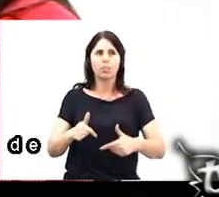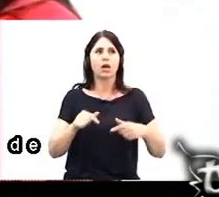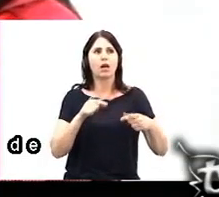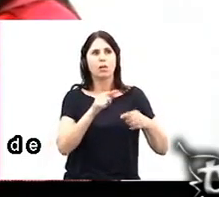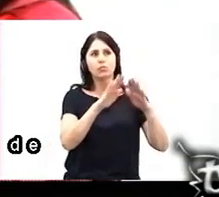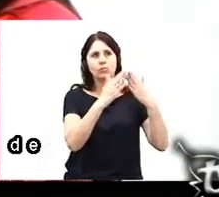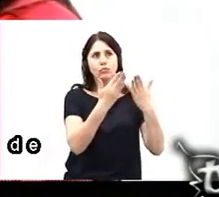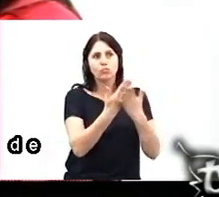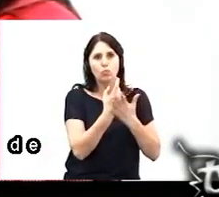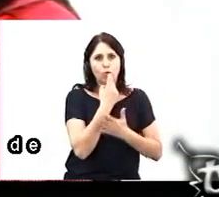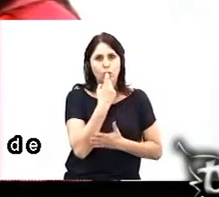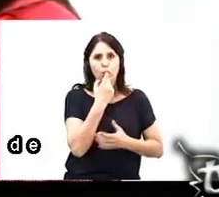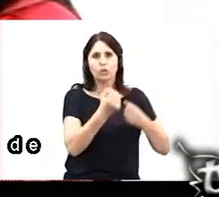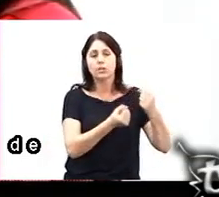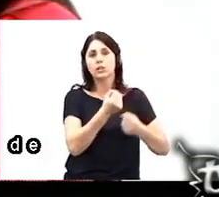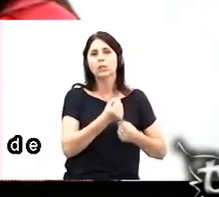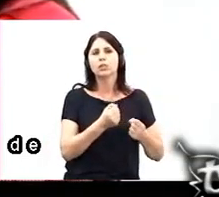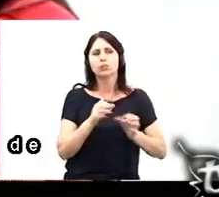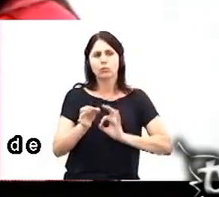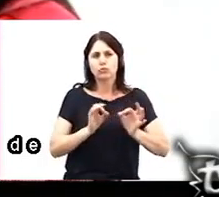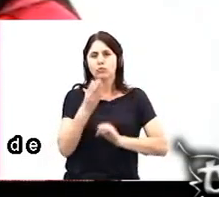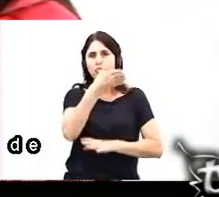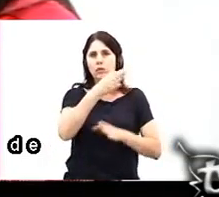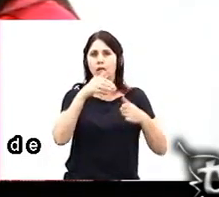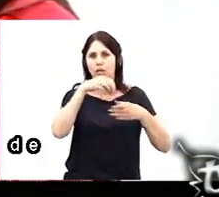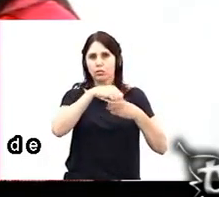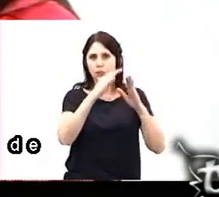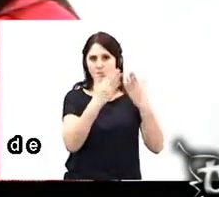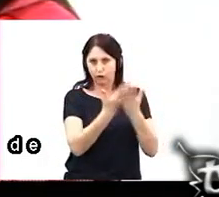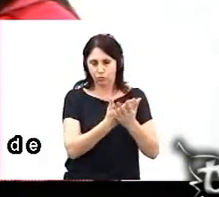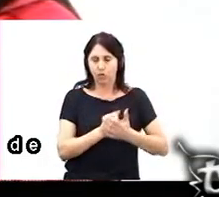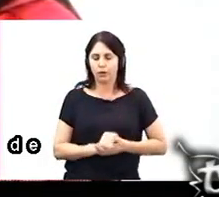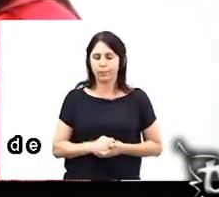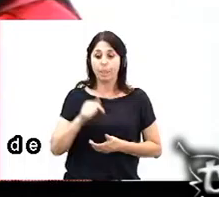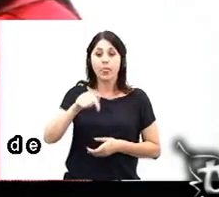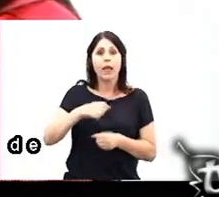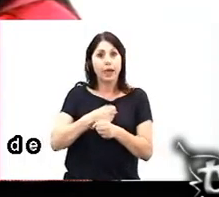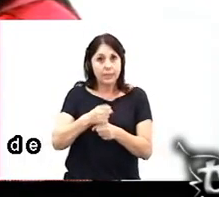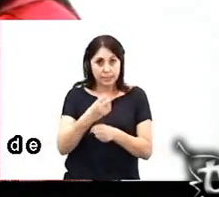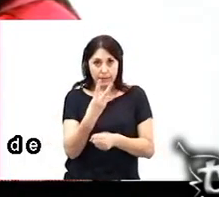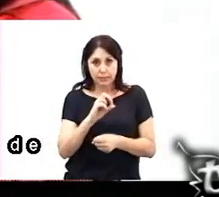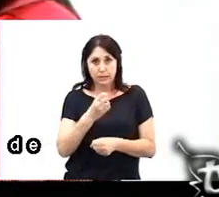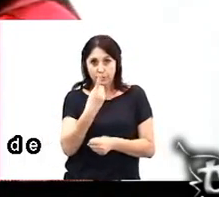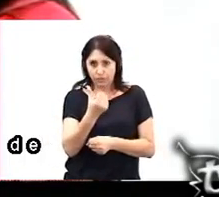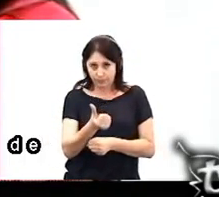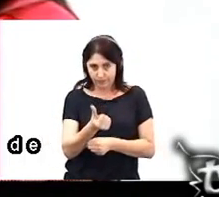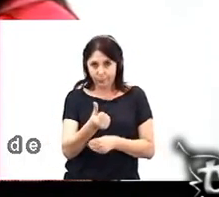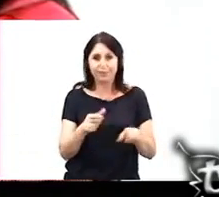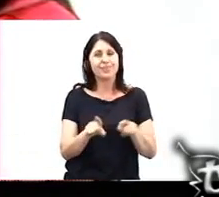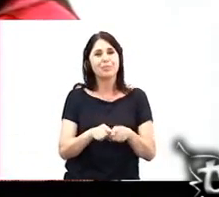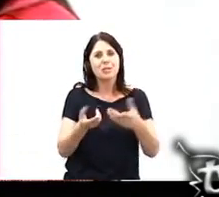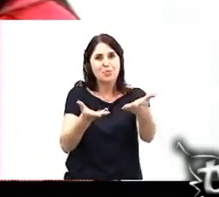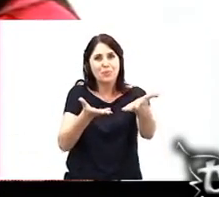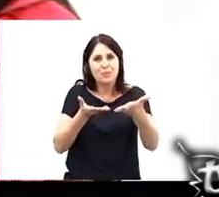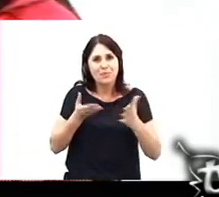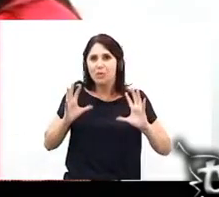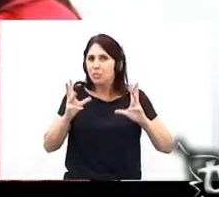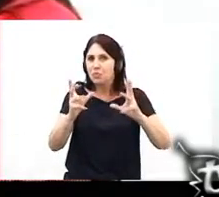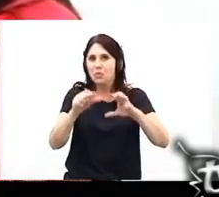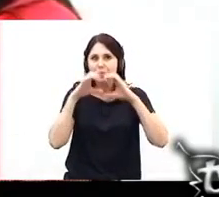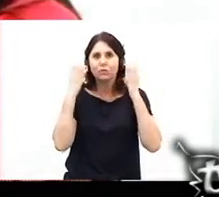né, de Passo Fundo, através do Núcleo de Educação para o Trânsito, nós temos aí, o ano passado, nós tivemos mais de 24 mil